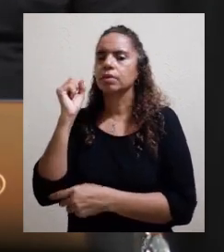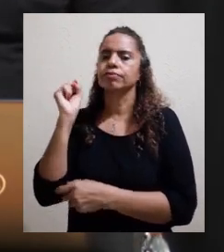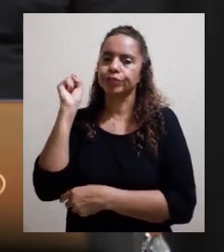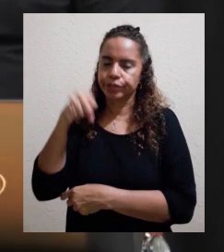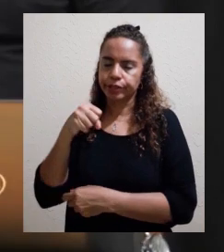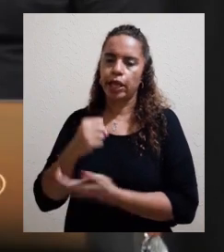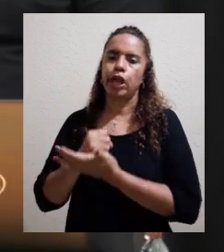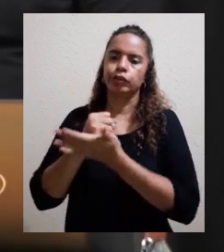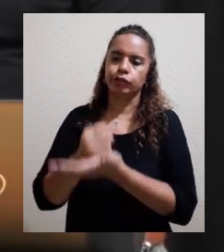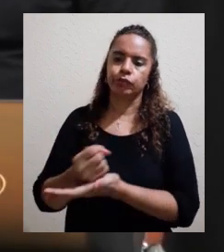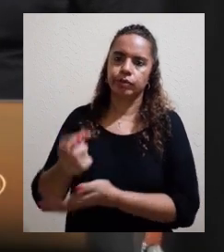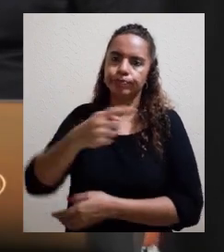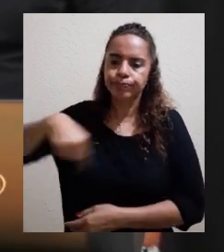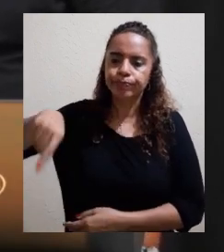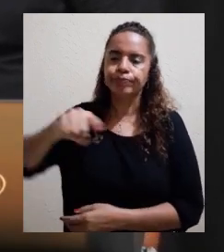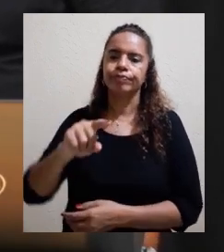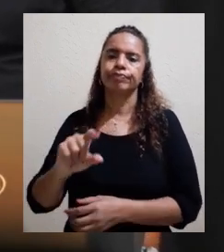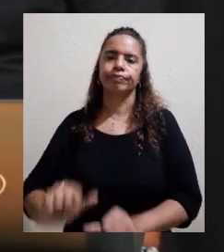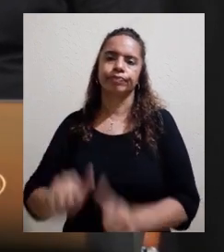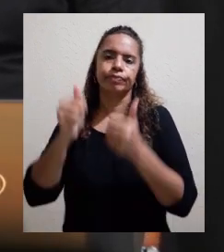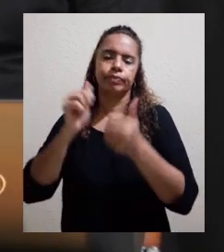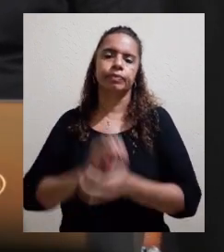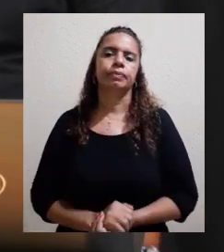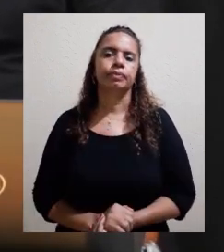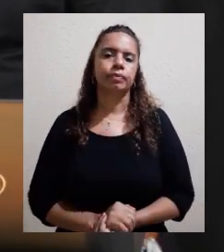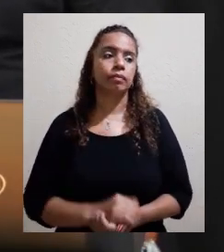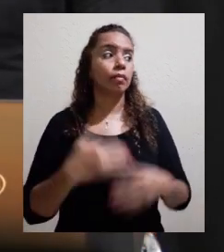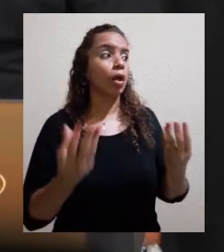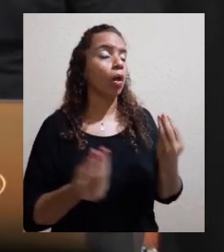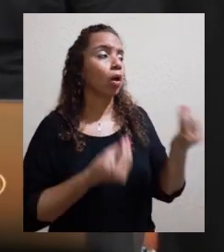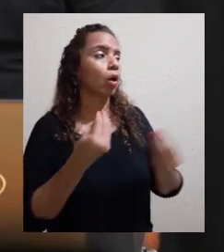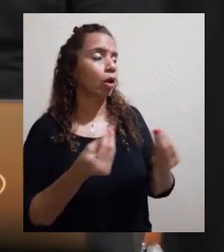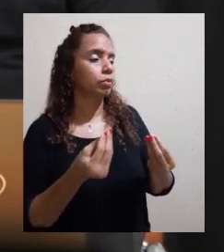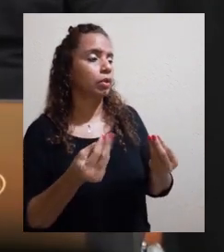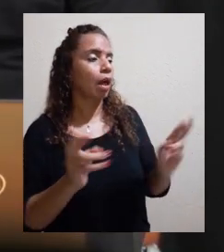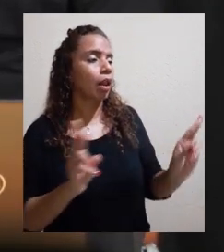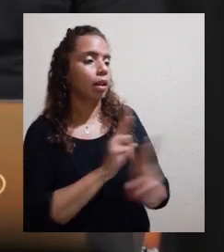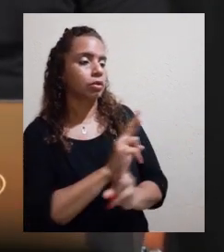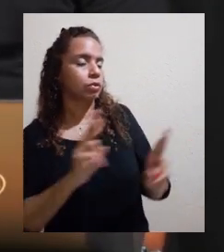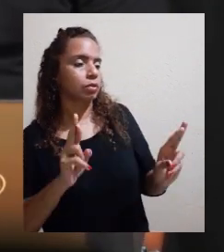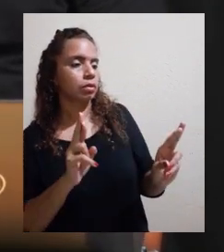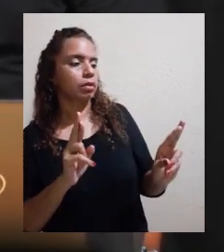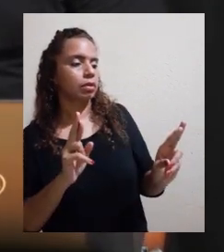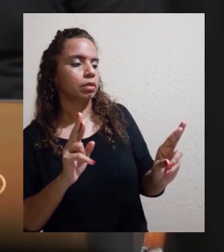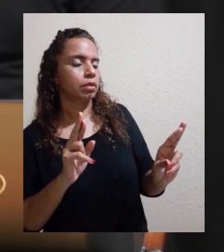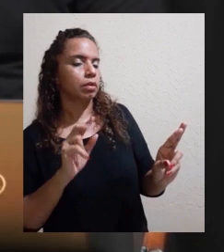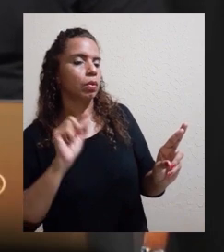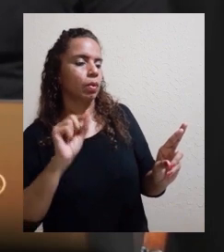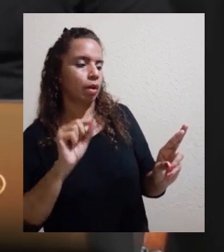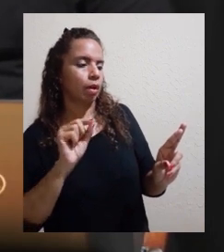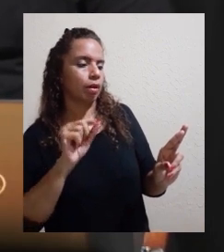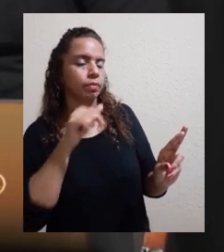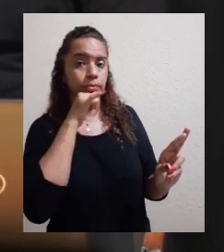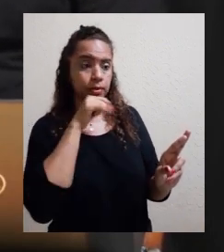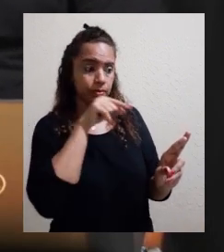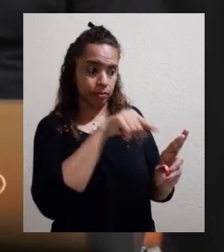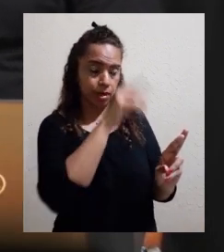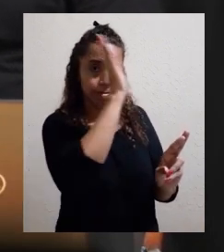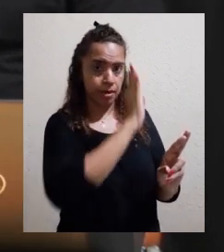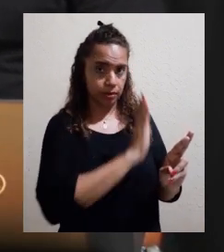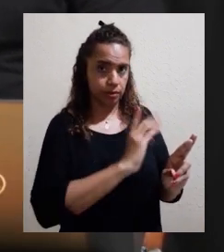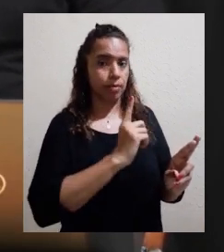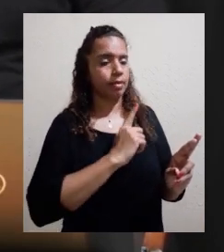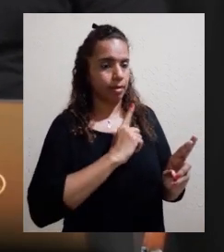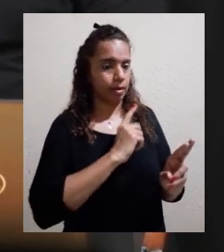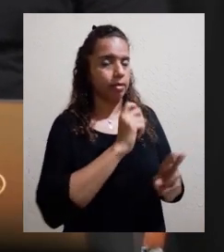ajuda. É uma pergunta minha mesmo, assim, como que a gente pode relacionar isso, é que é fácil, eu acho que não deve ser nada fácil relacionar isso. Mas